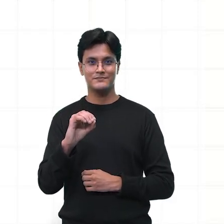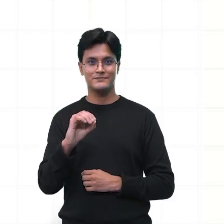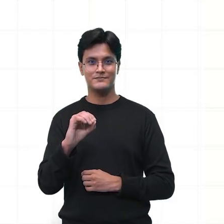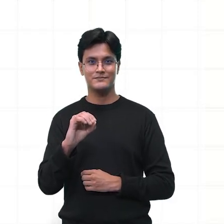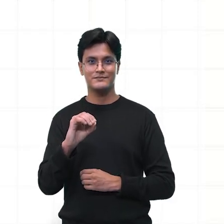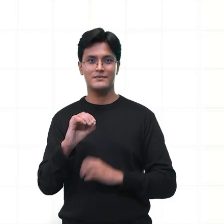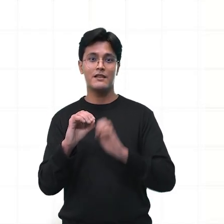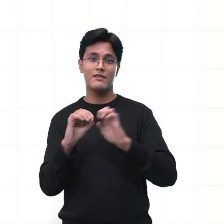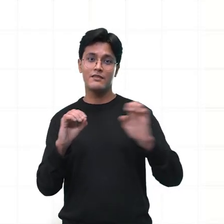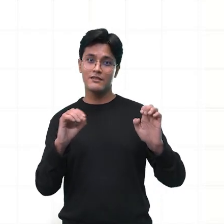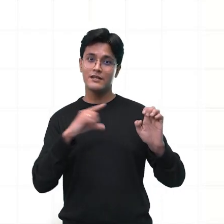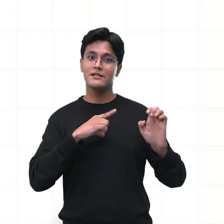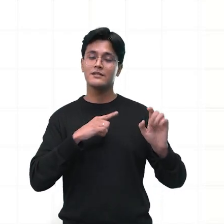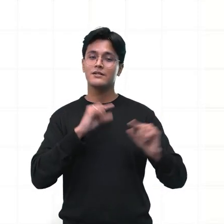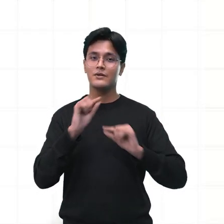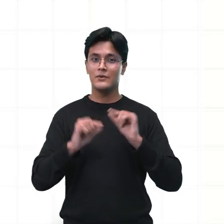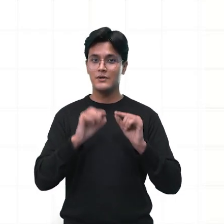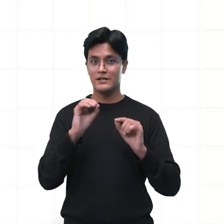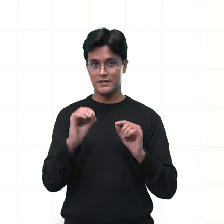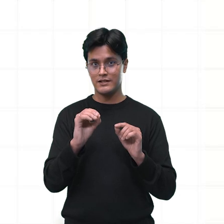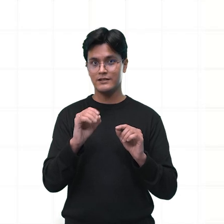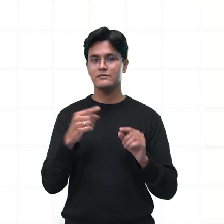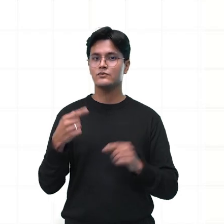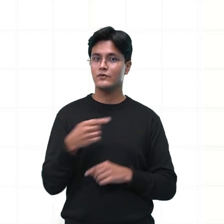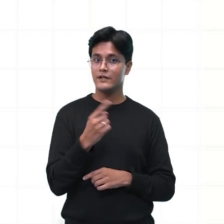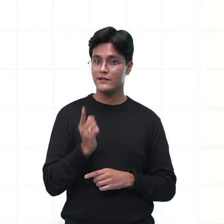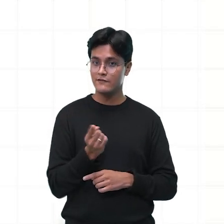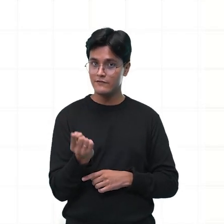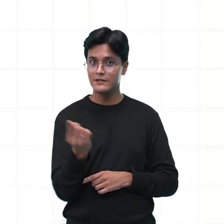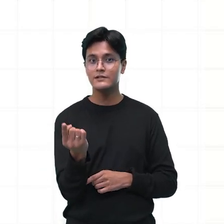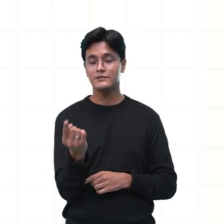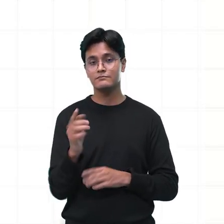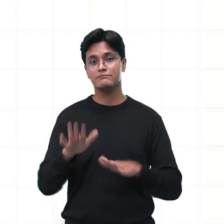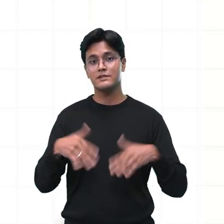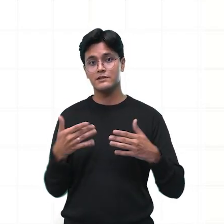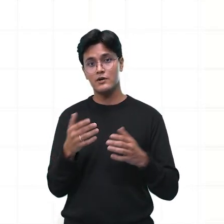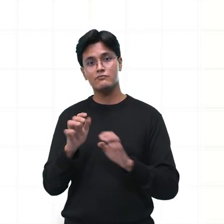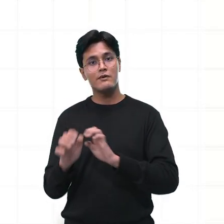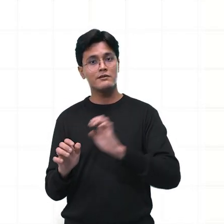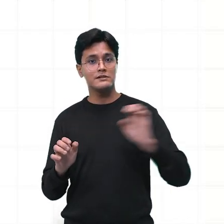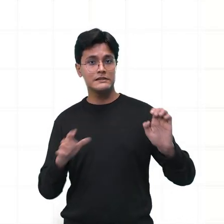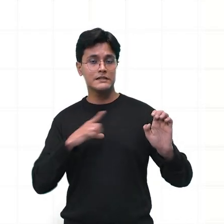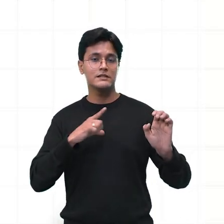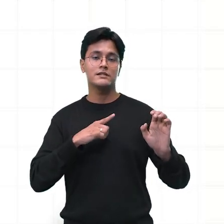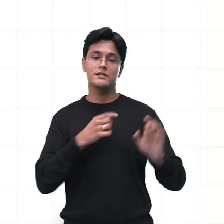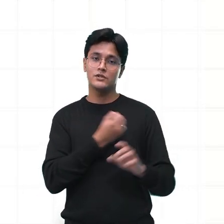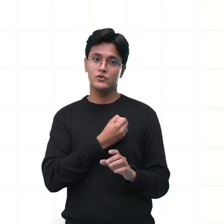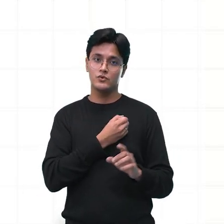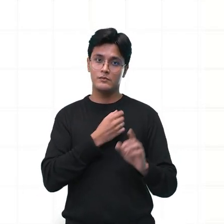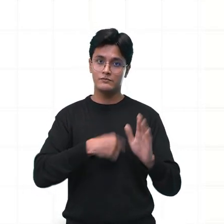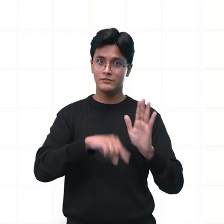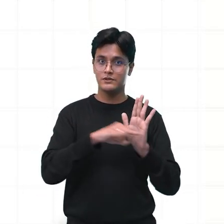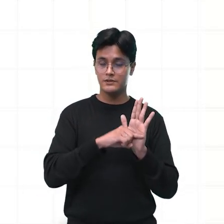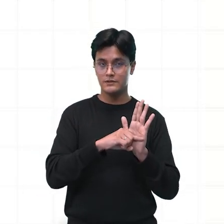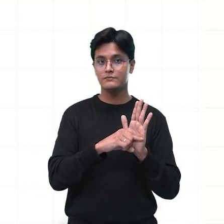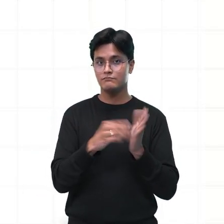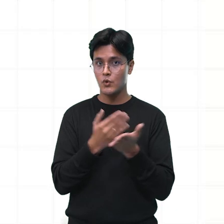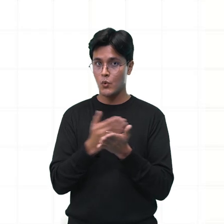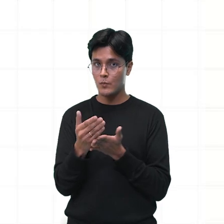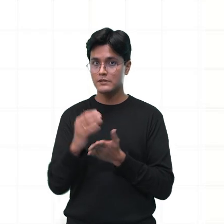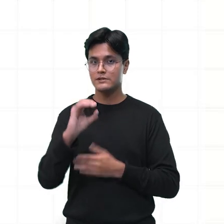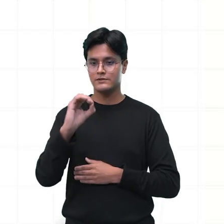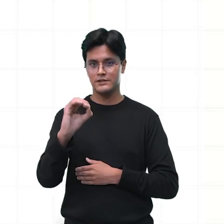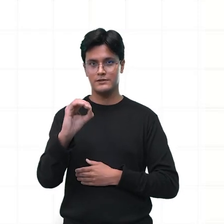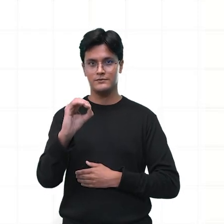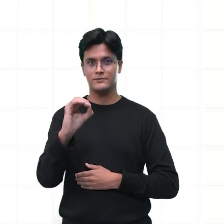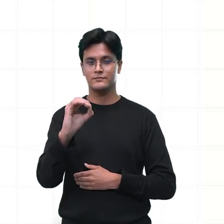direita, assim como também é infinito para a esquerda. Então, à esquerda, nós temos os números negativos. Então, começando aqui, lembra que o